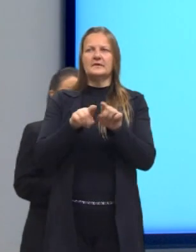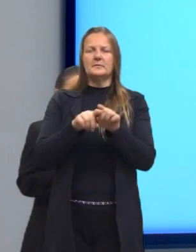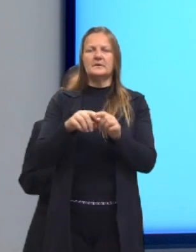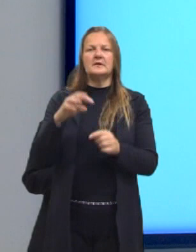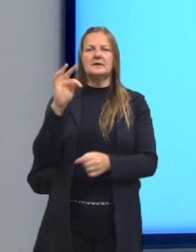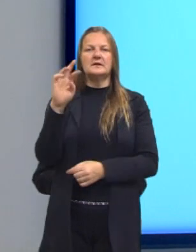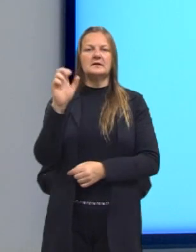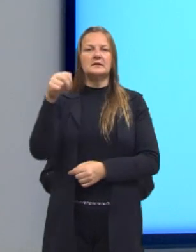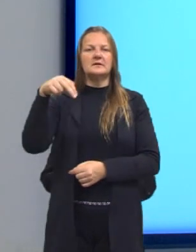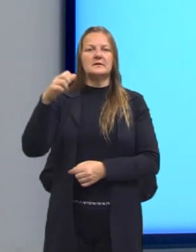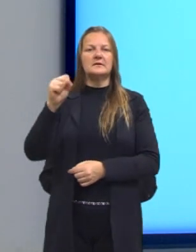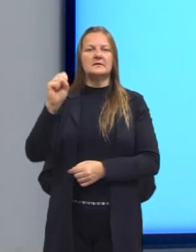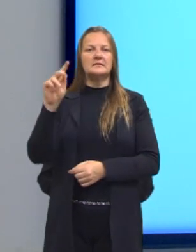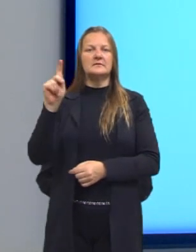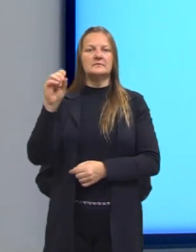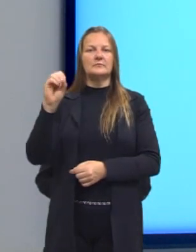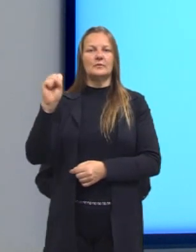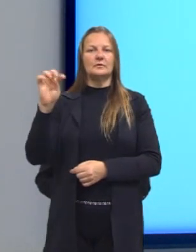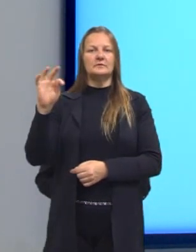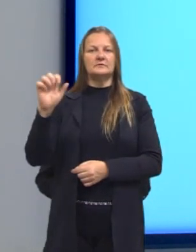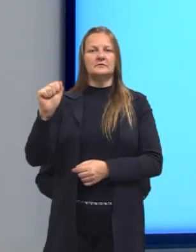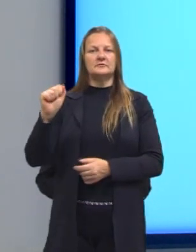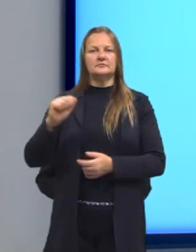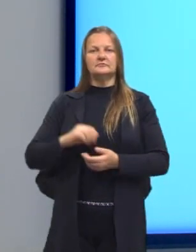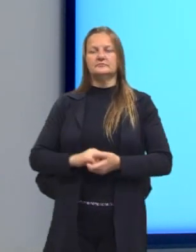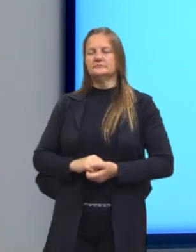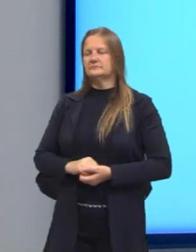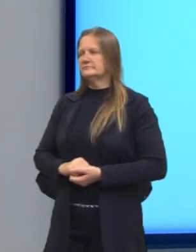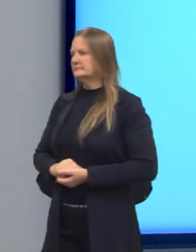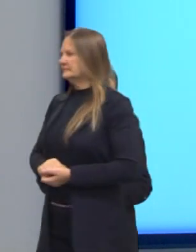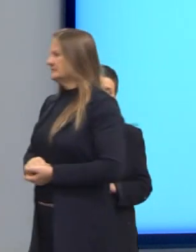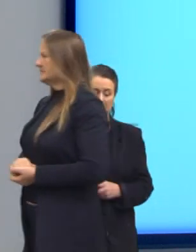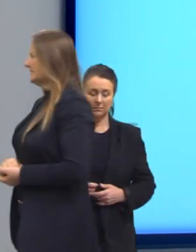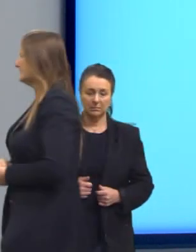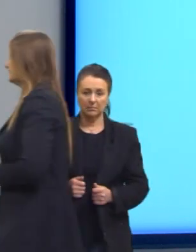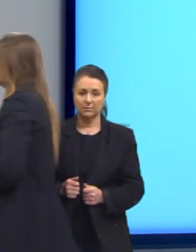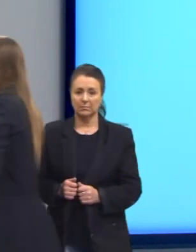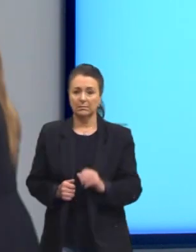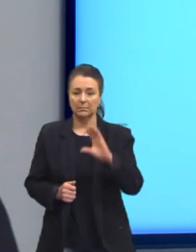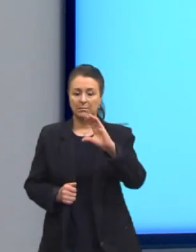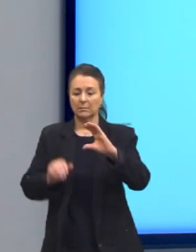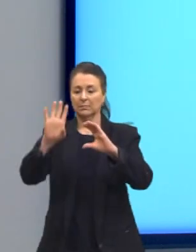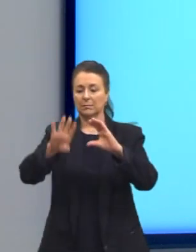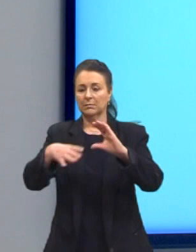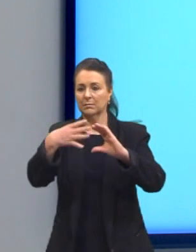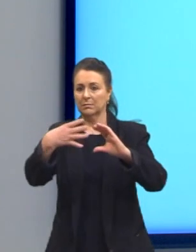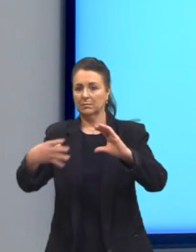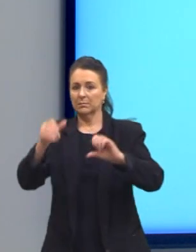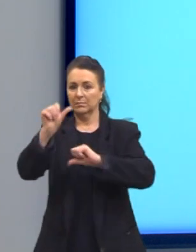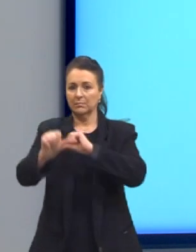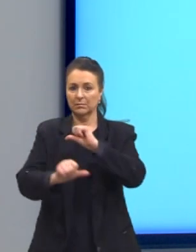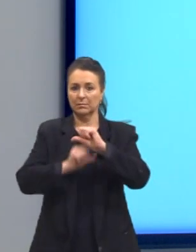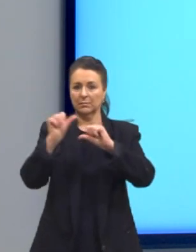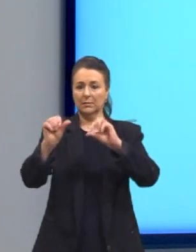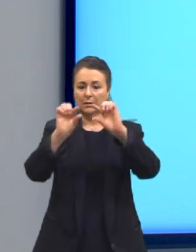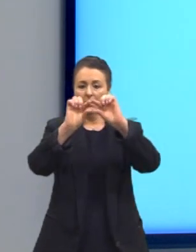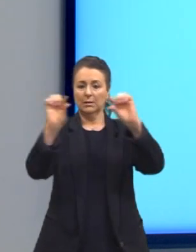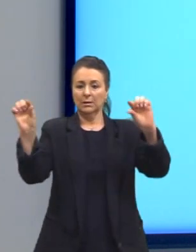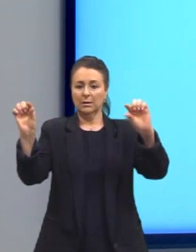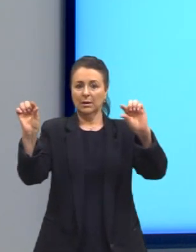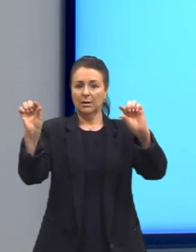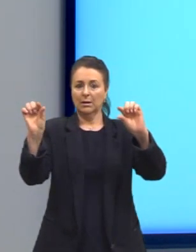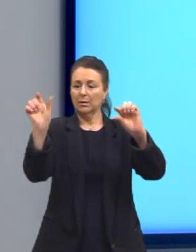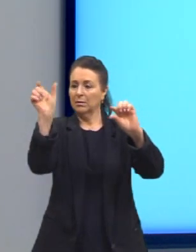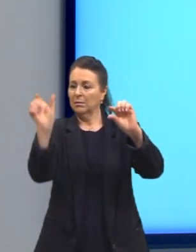transposta a matriz transposta nós trocamos tudo que é linha vira coluna e tudo que é